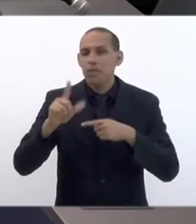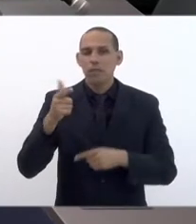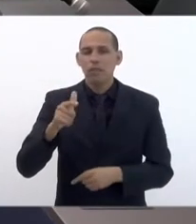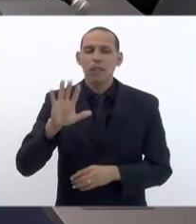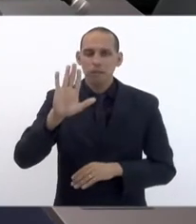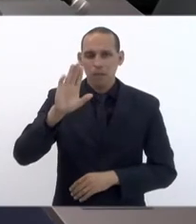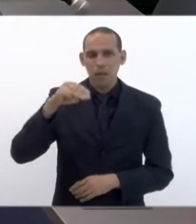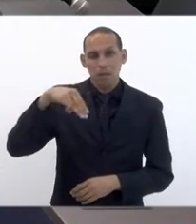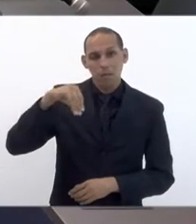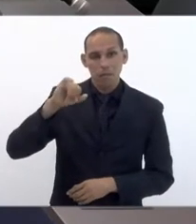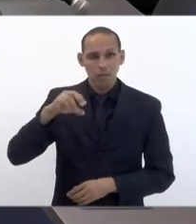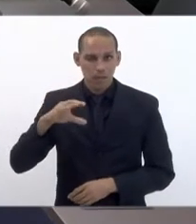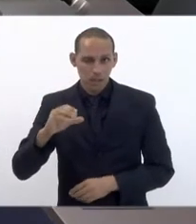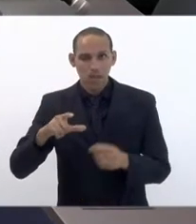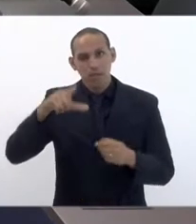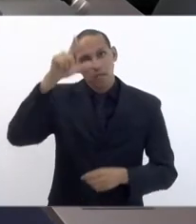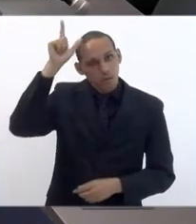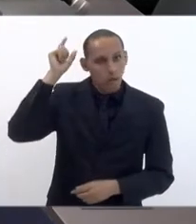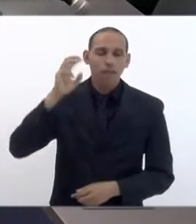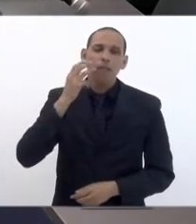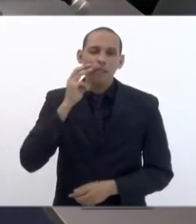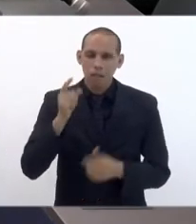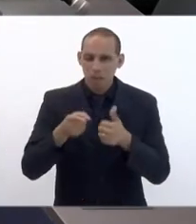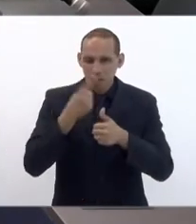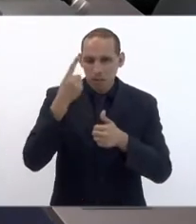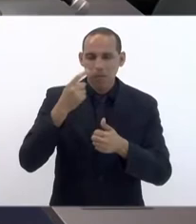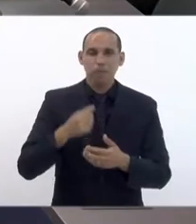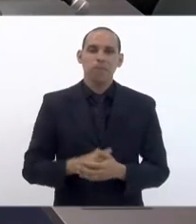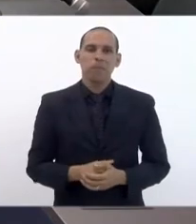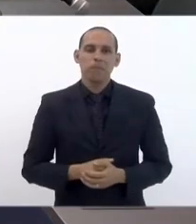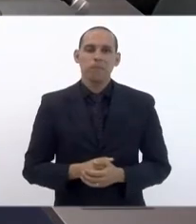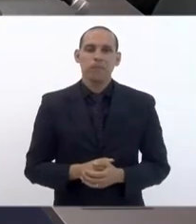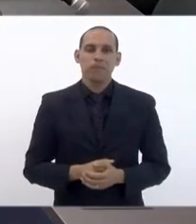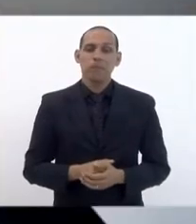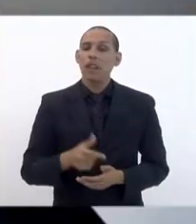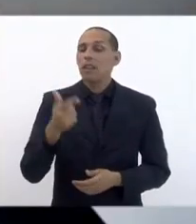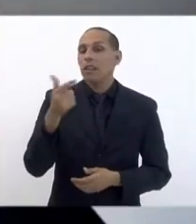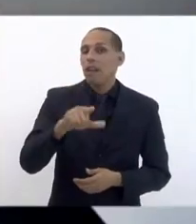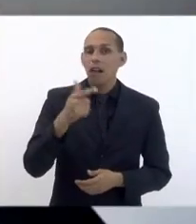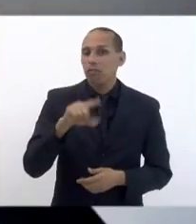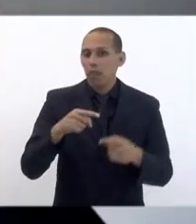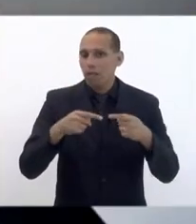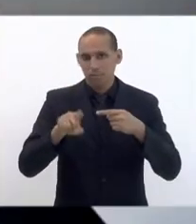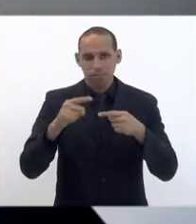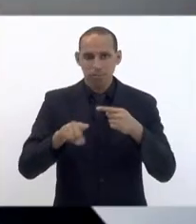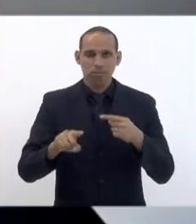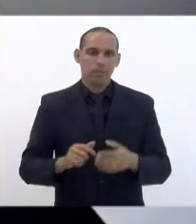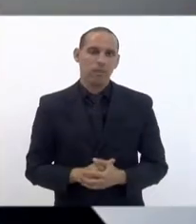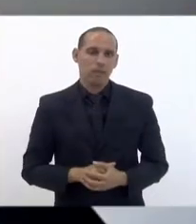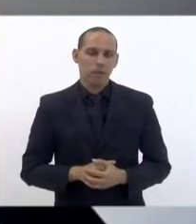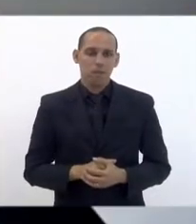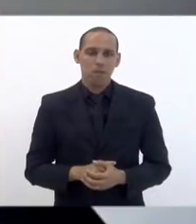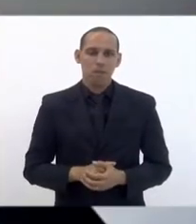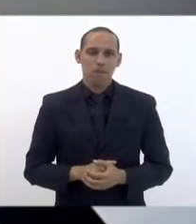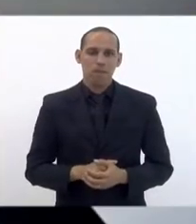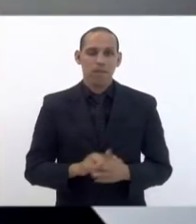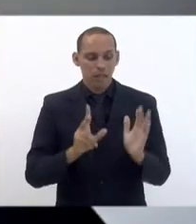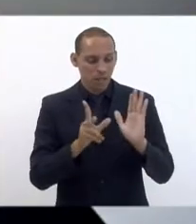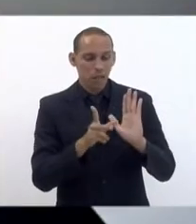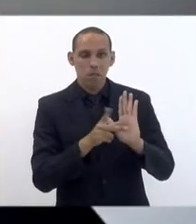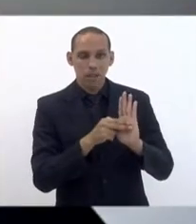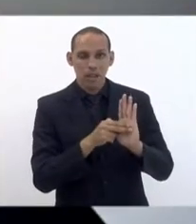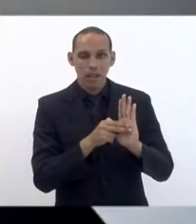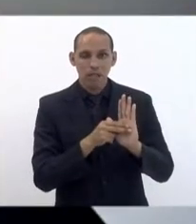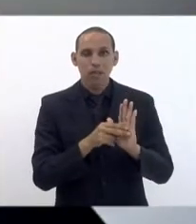Mink, Valdec, Luiz e depois Mink. Valdec, por favor, com a palavra. Não há divergência entre a emenda e o